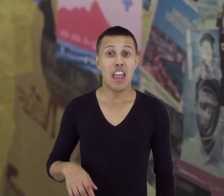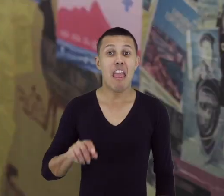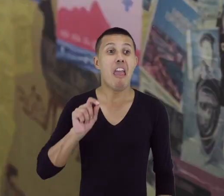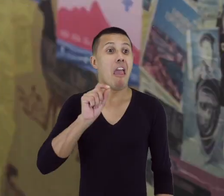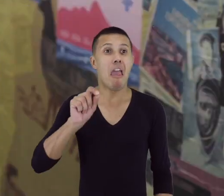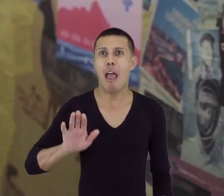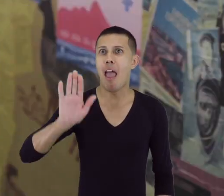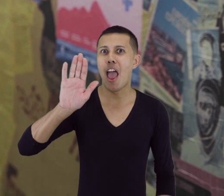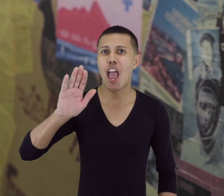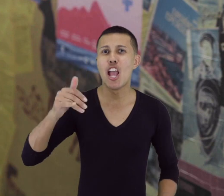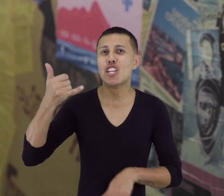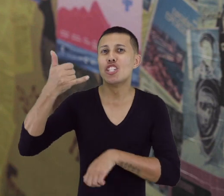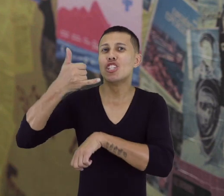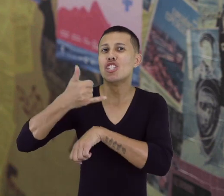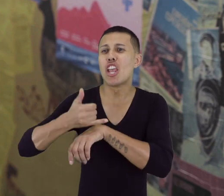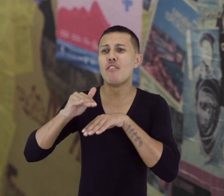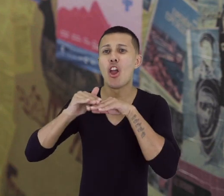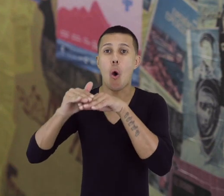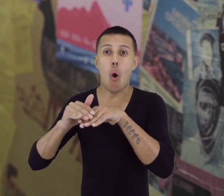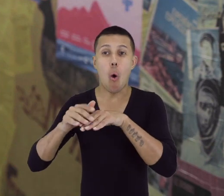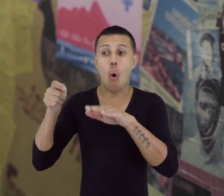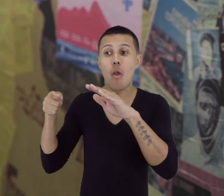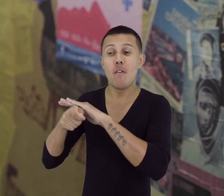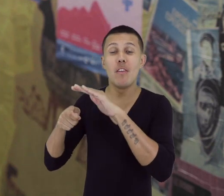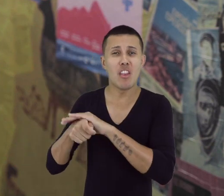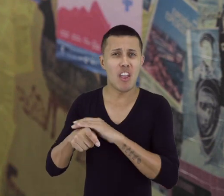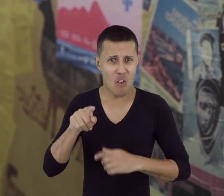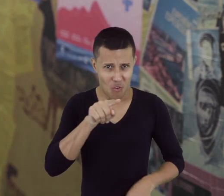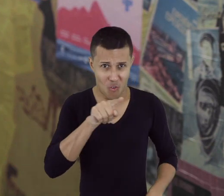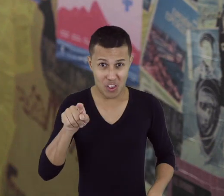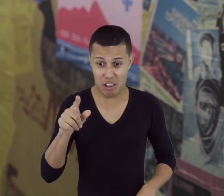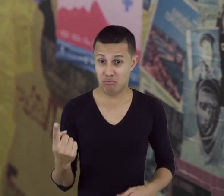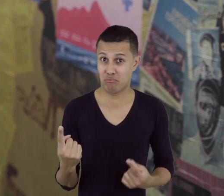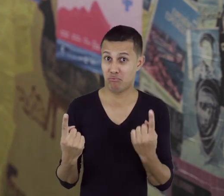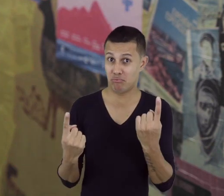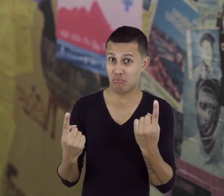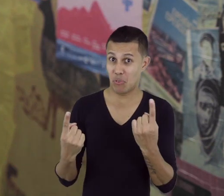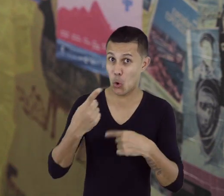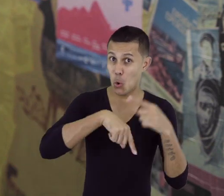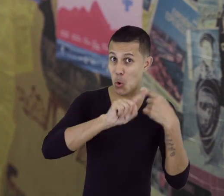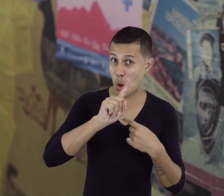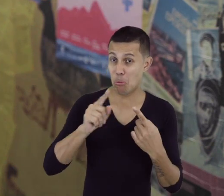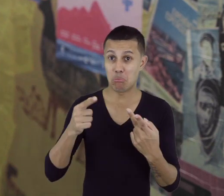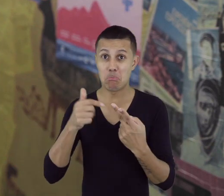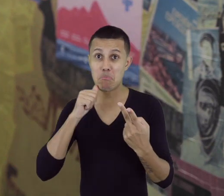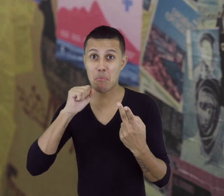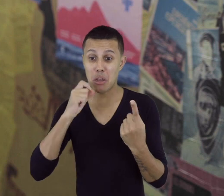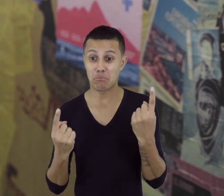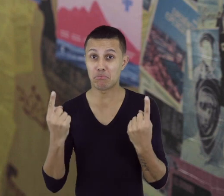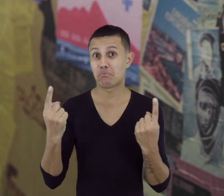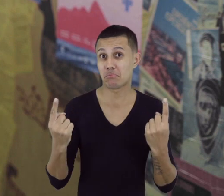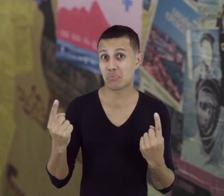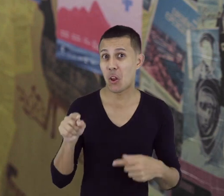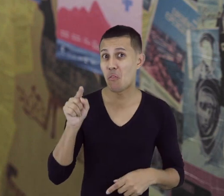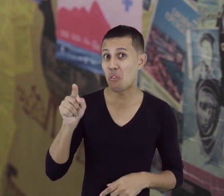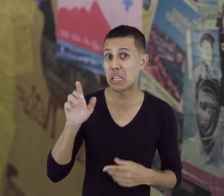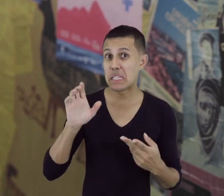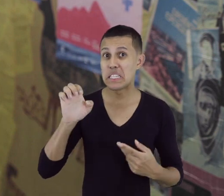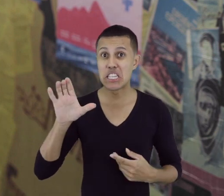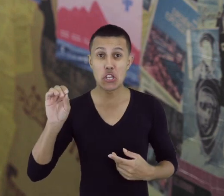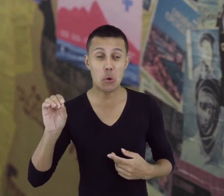Levanta a mão quem já ouviu do chefe ou de um investidor. Você prefere ser promovida ou ser mãe? Você quer